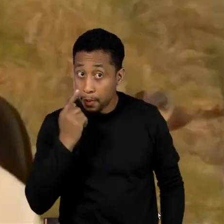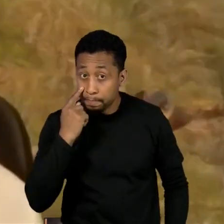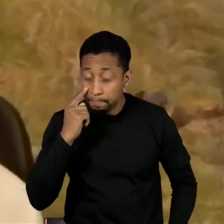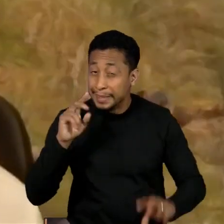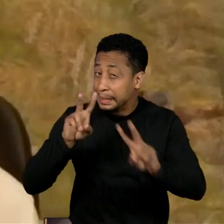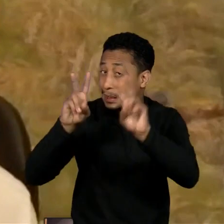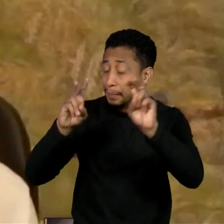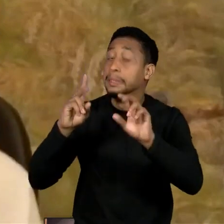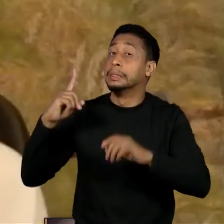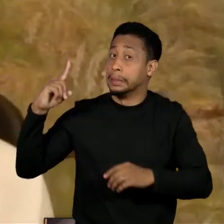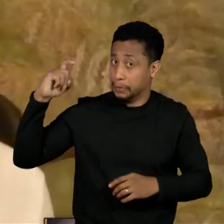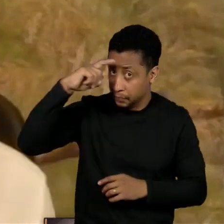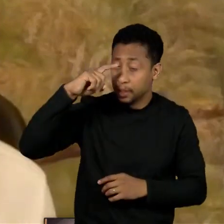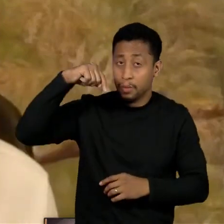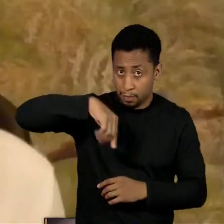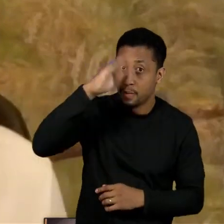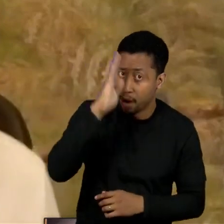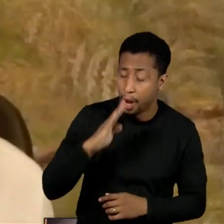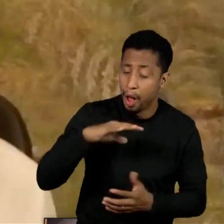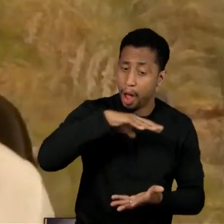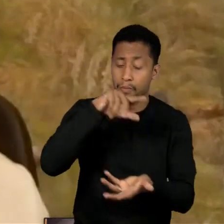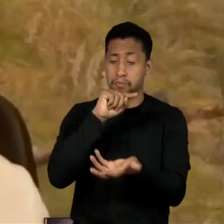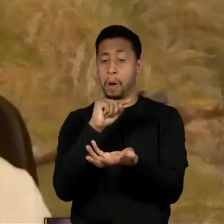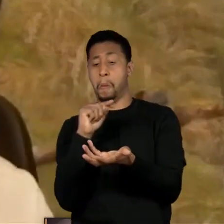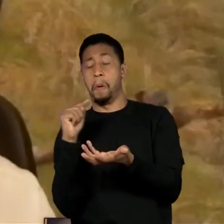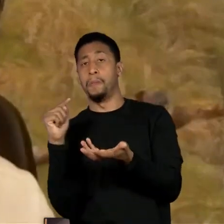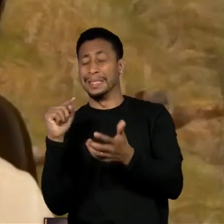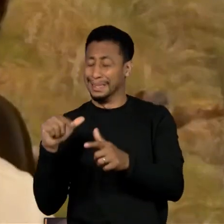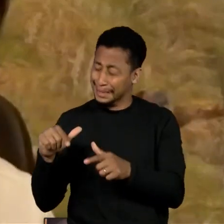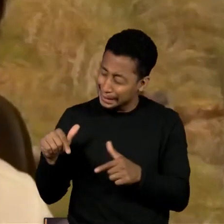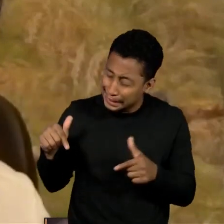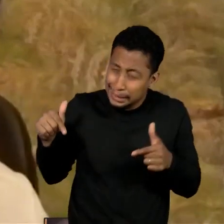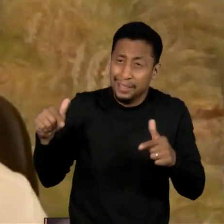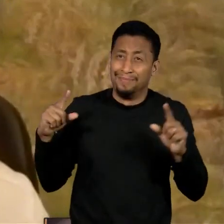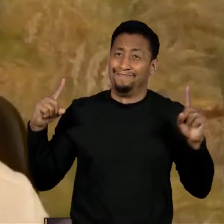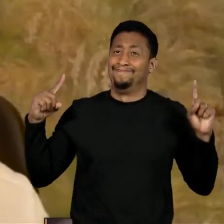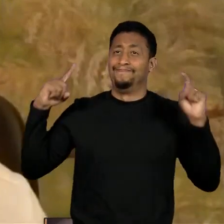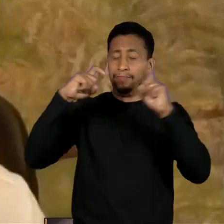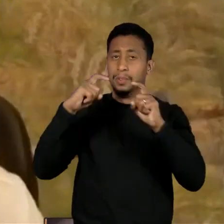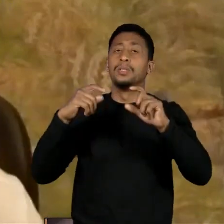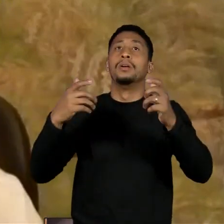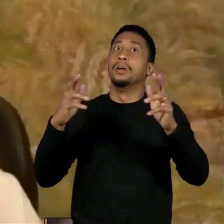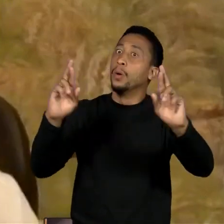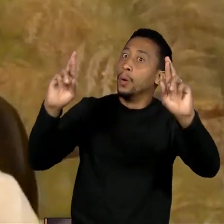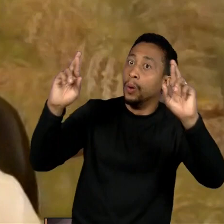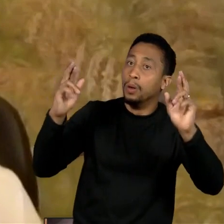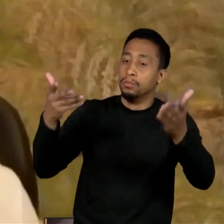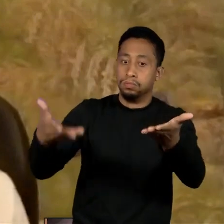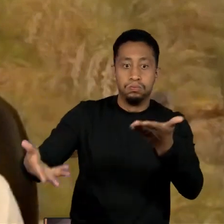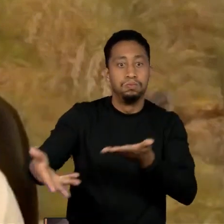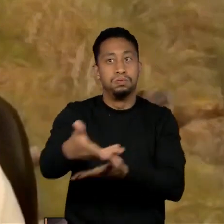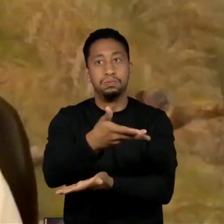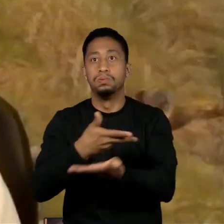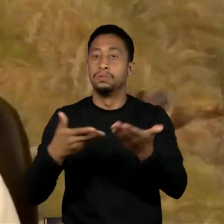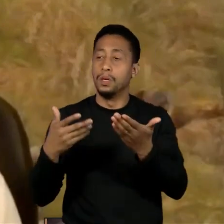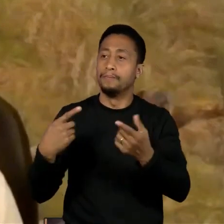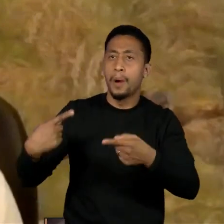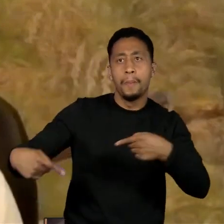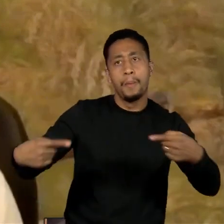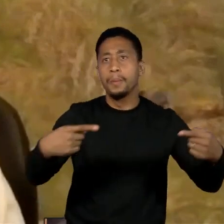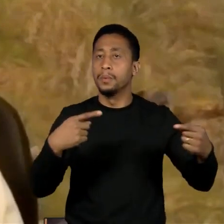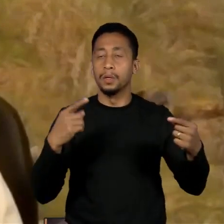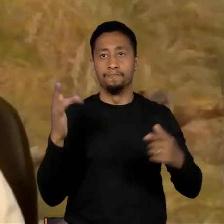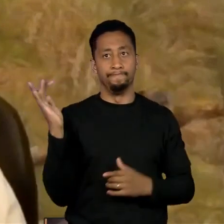mas, infelizmente, para o mundo inteiro, e é um tema que a gente espera que a gente possa debater com maturidade. Qual é a